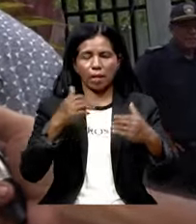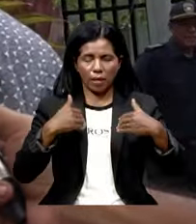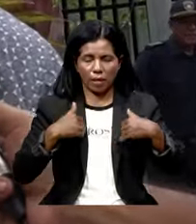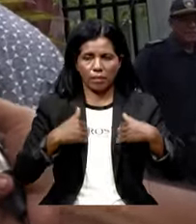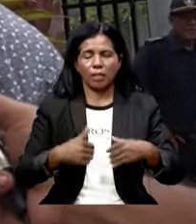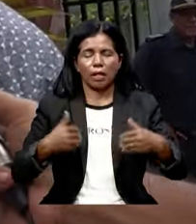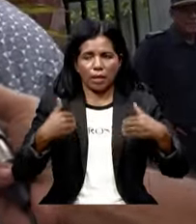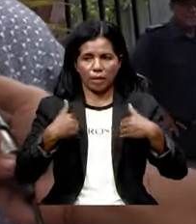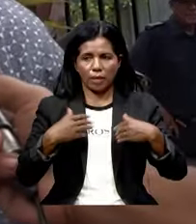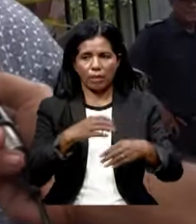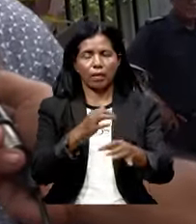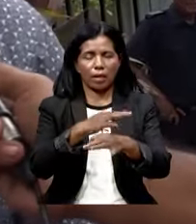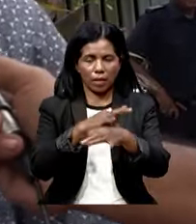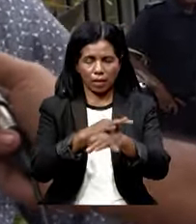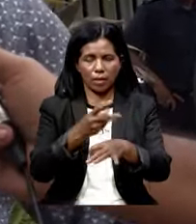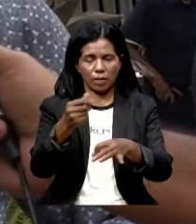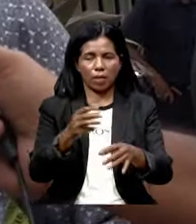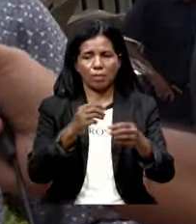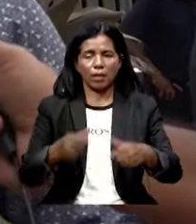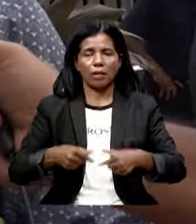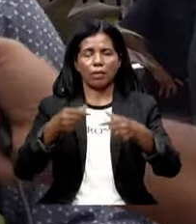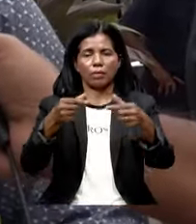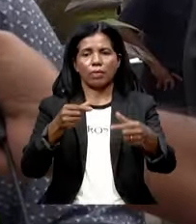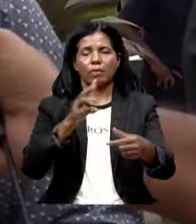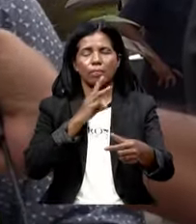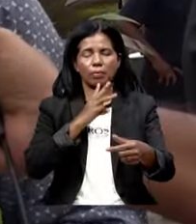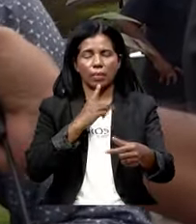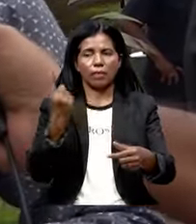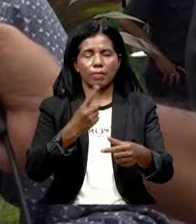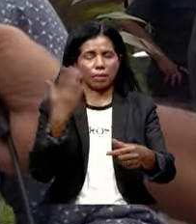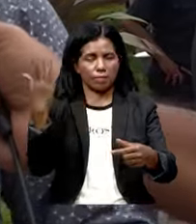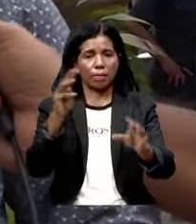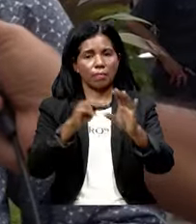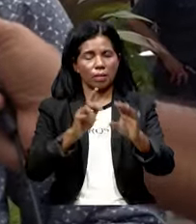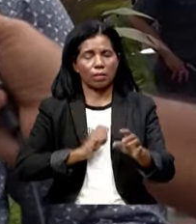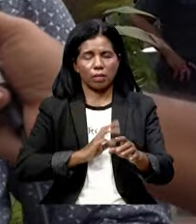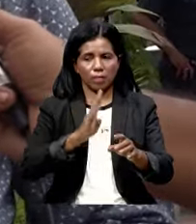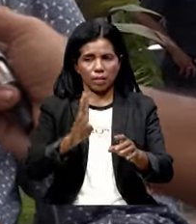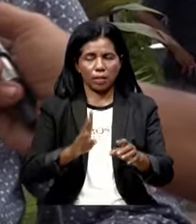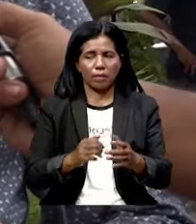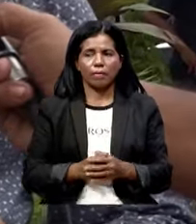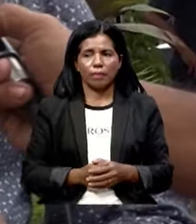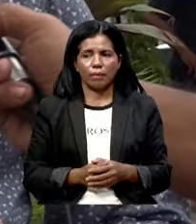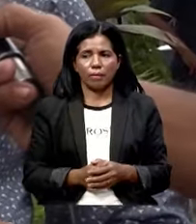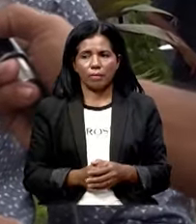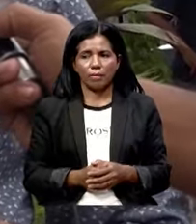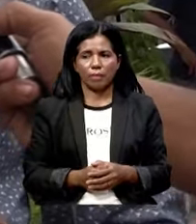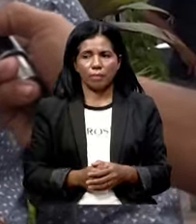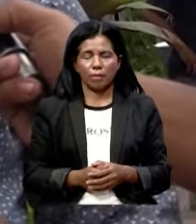de canalização do ano para também fornecer na Fatim Bahenba. Só que tenha